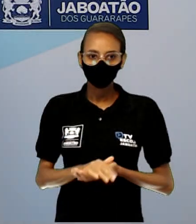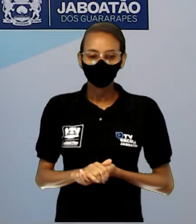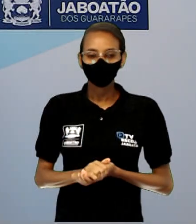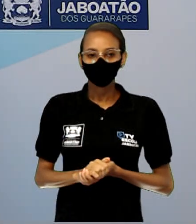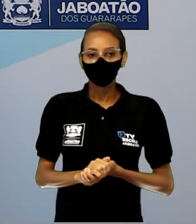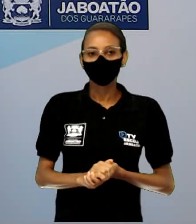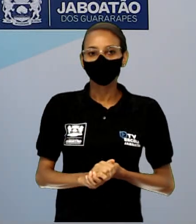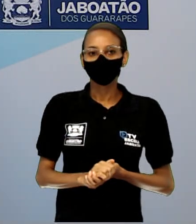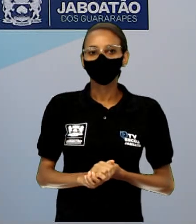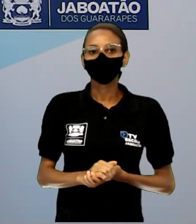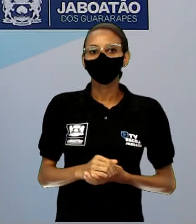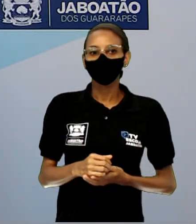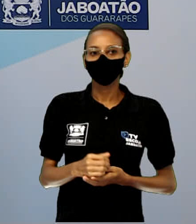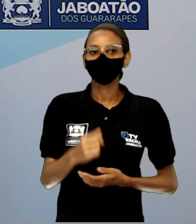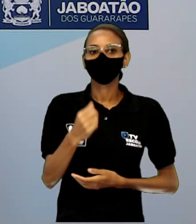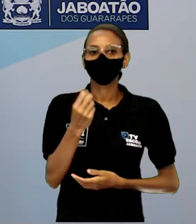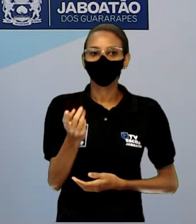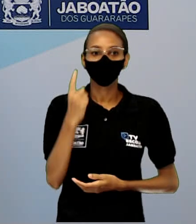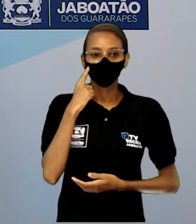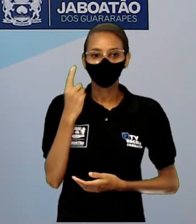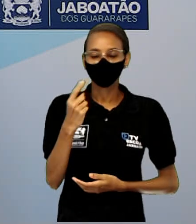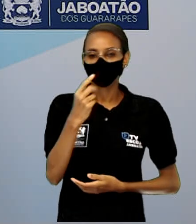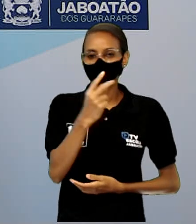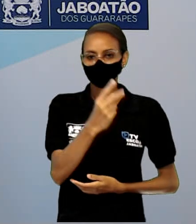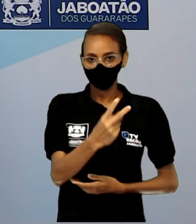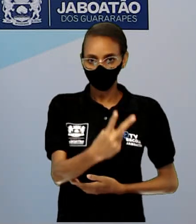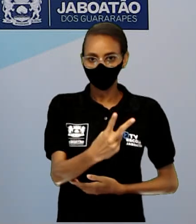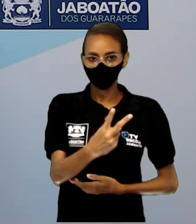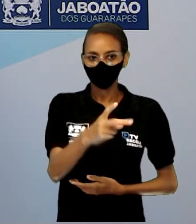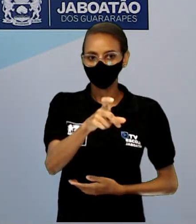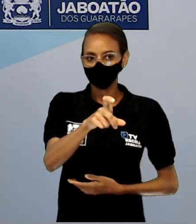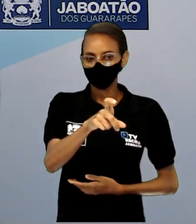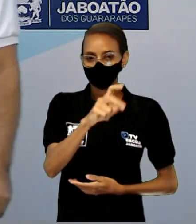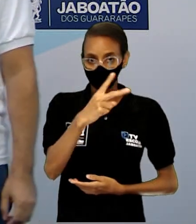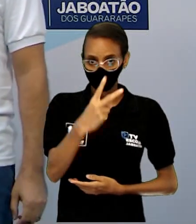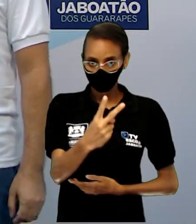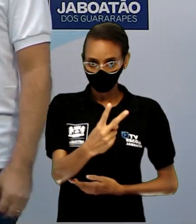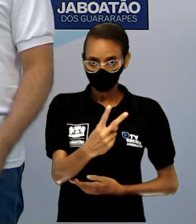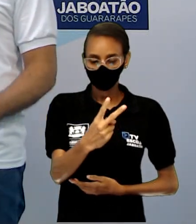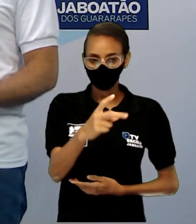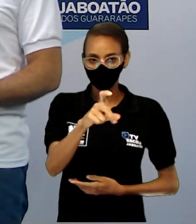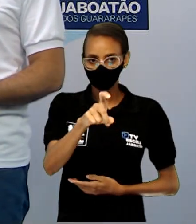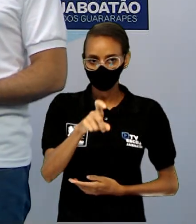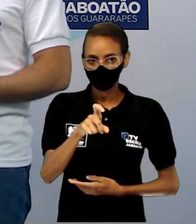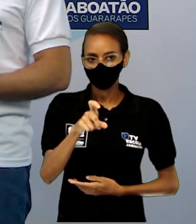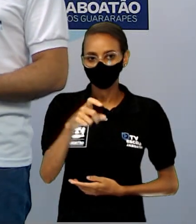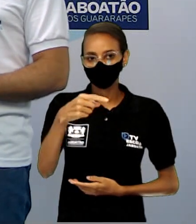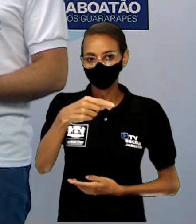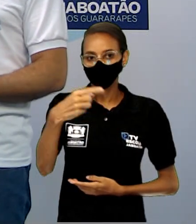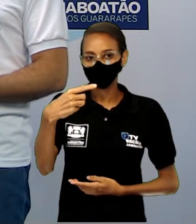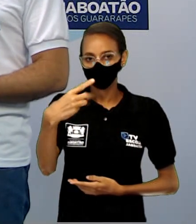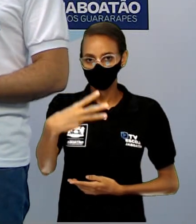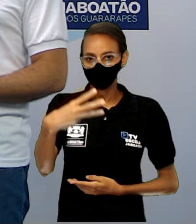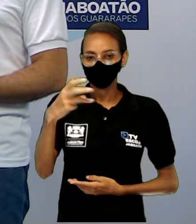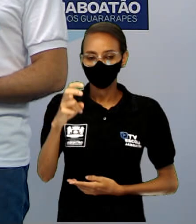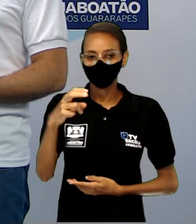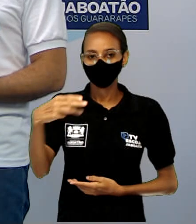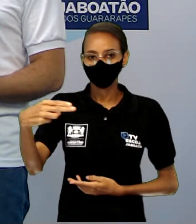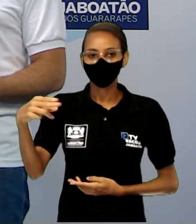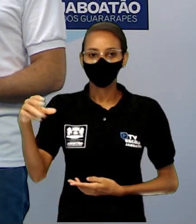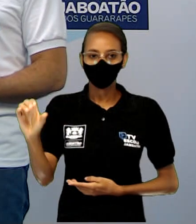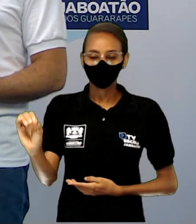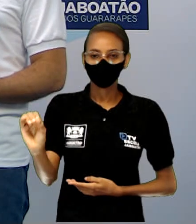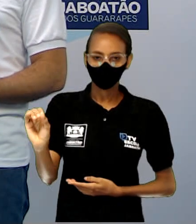a gente vai encontrar duas raízes. A primeira raiz, a gente chama de x', que eu uso o sinal